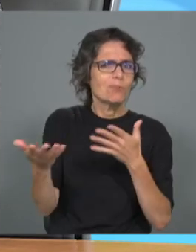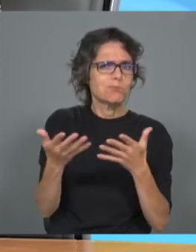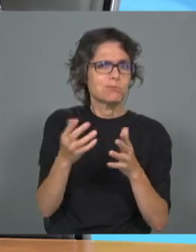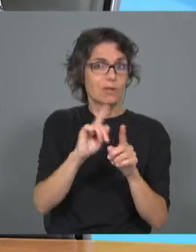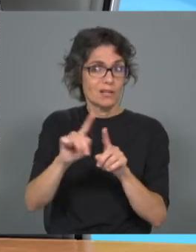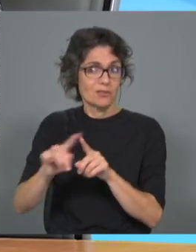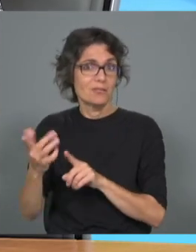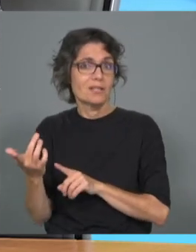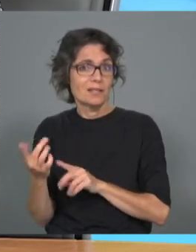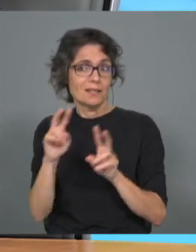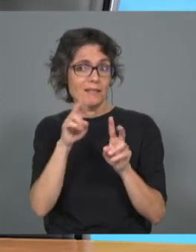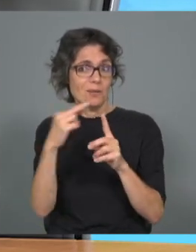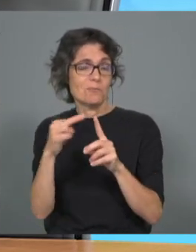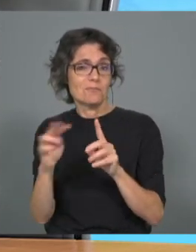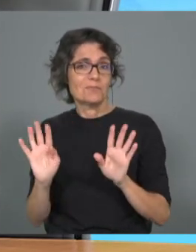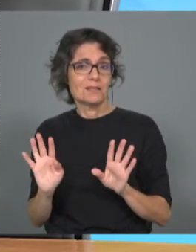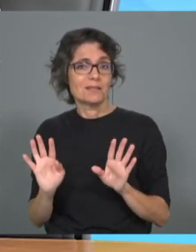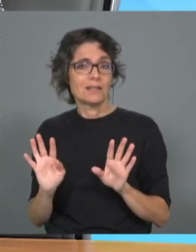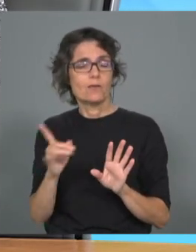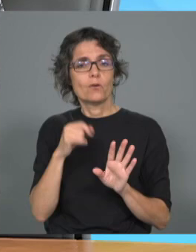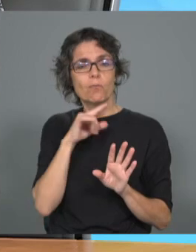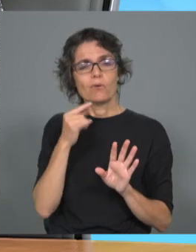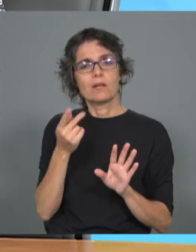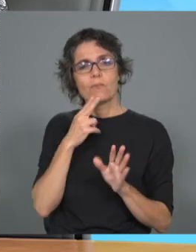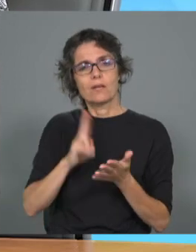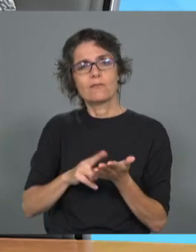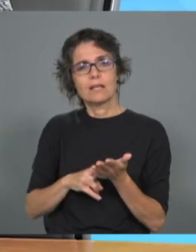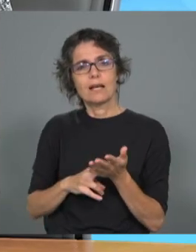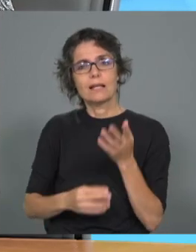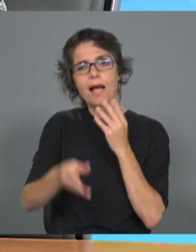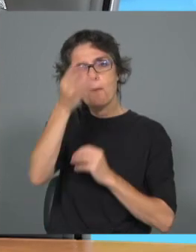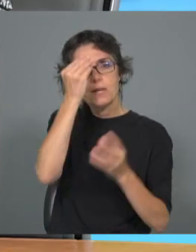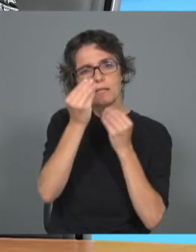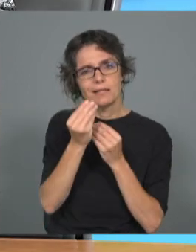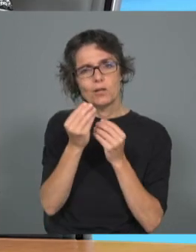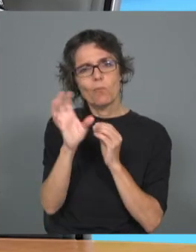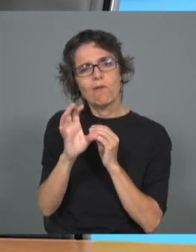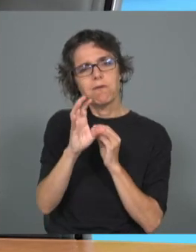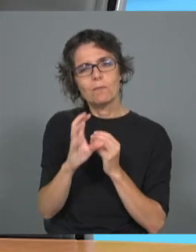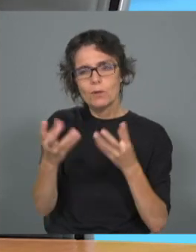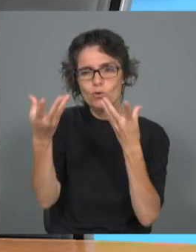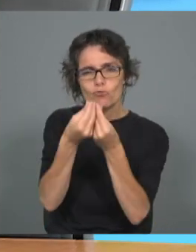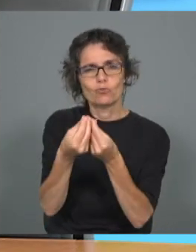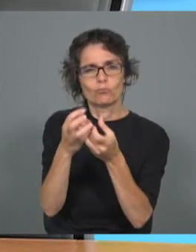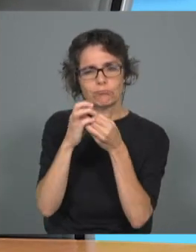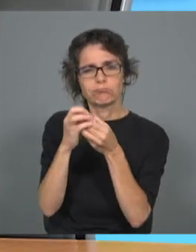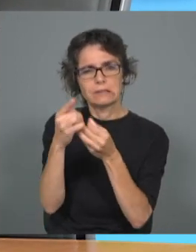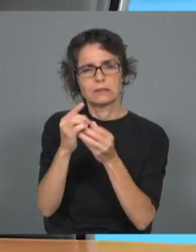dos tempos, podemos contribuir para a Igreja, para que a nossa Igreja seja realmente aquilo que deve